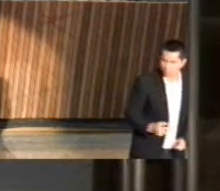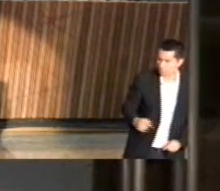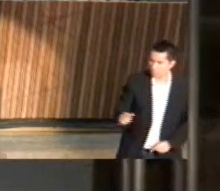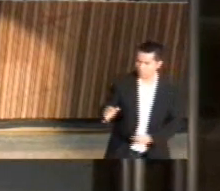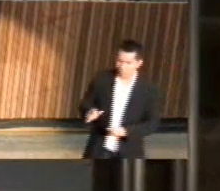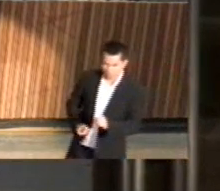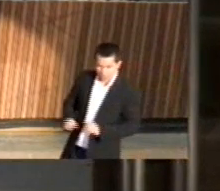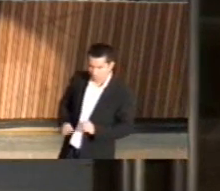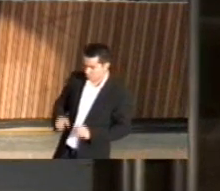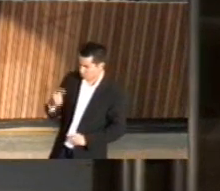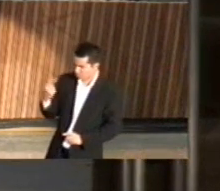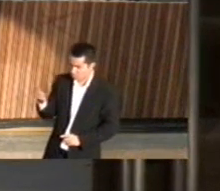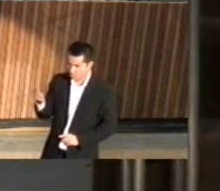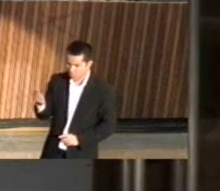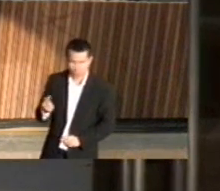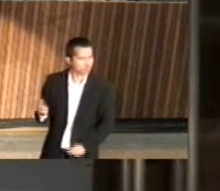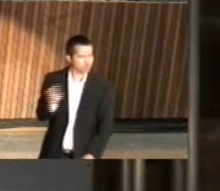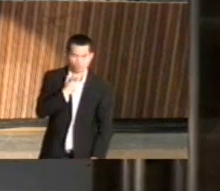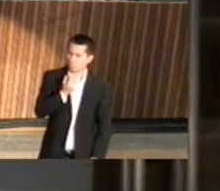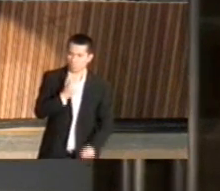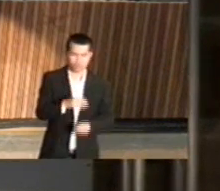direitos?